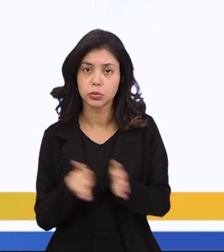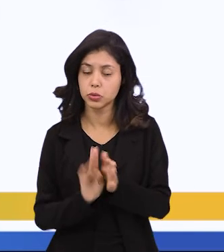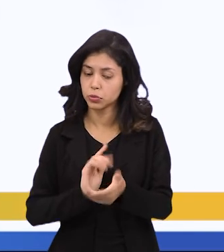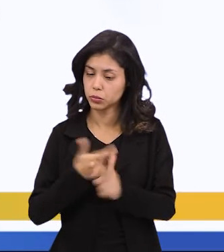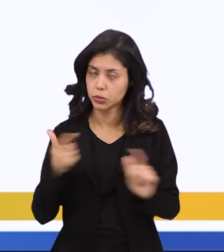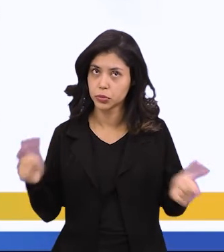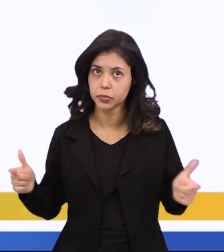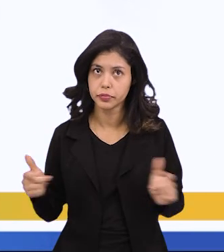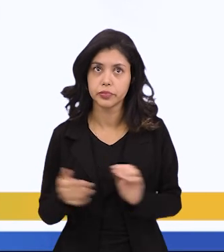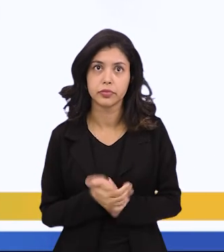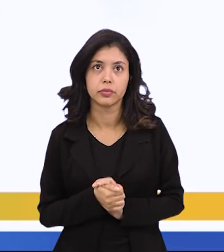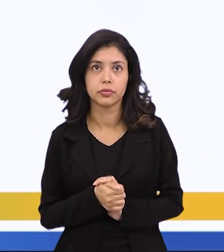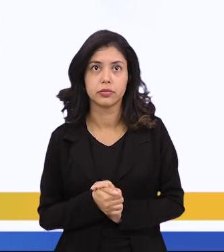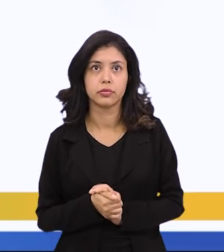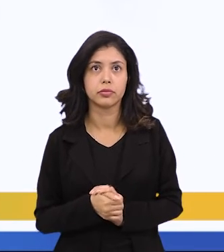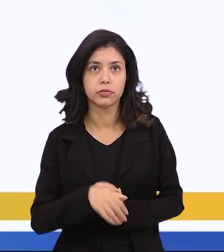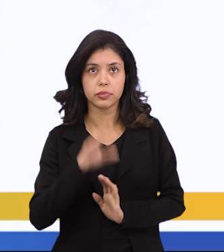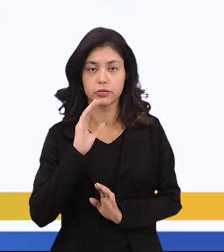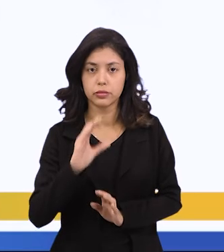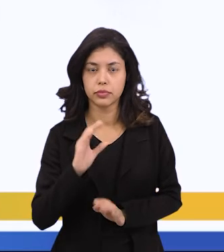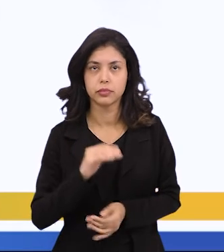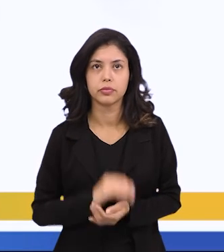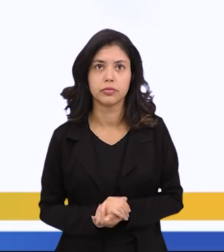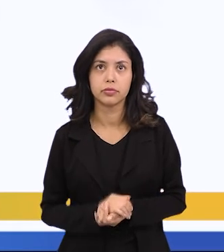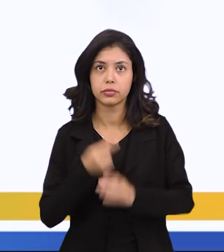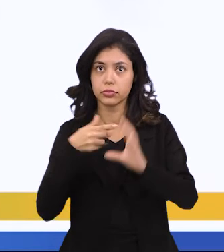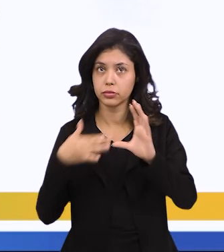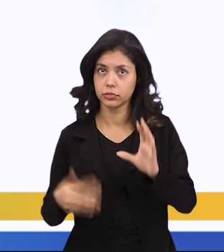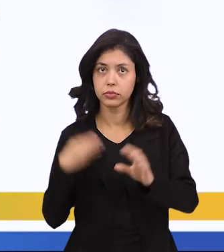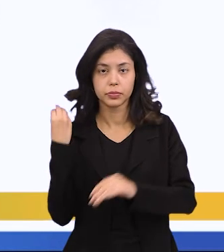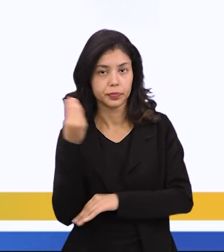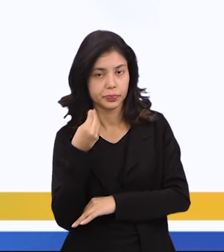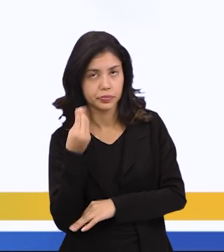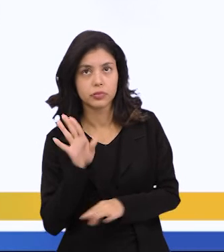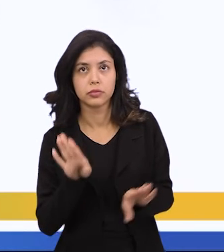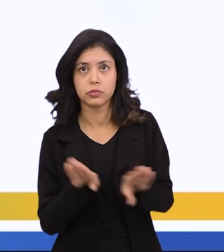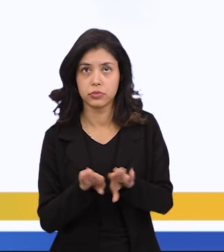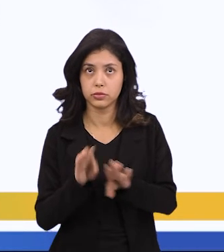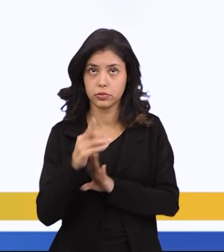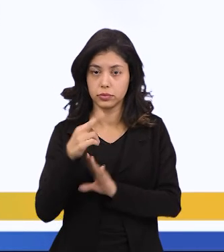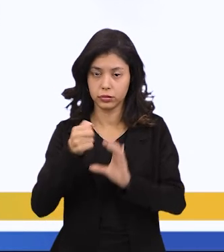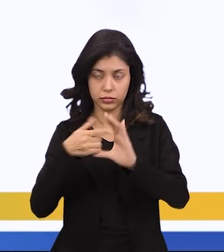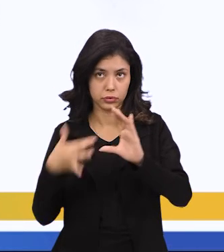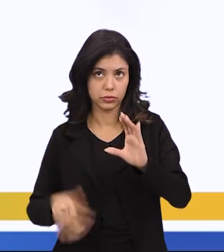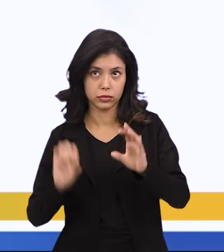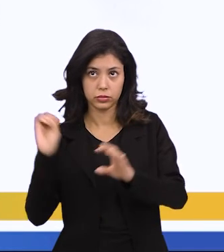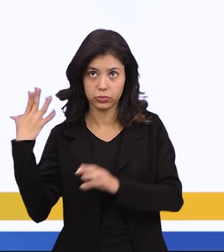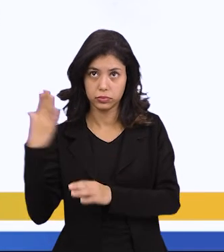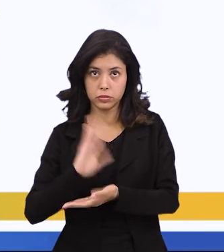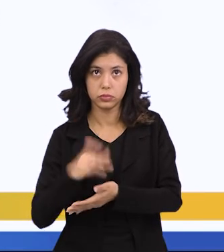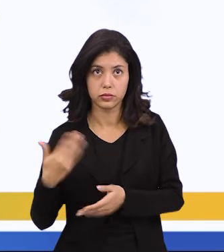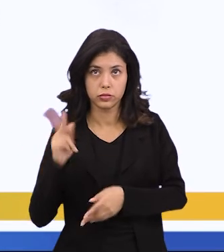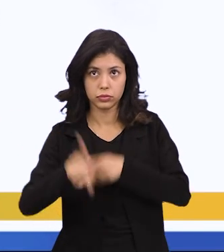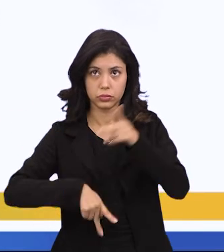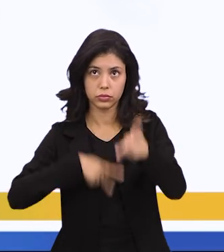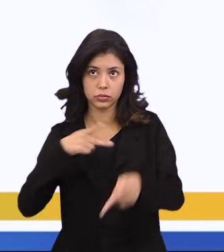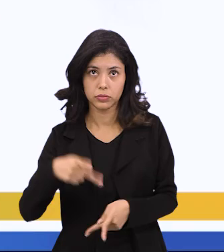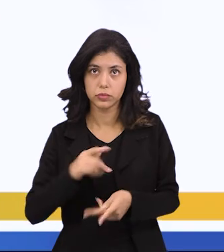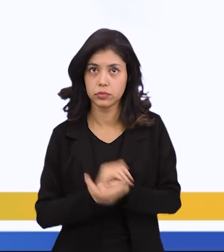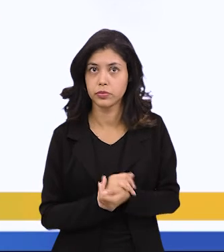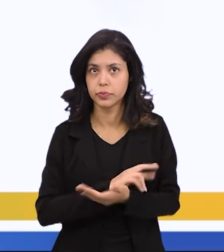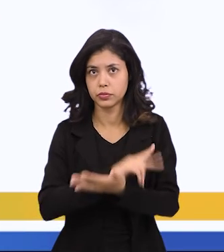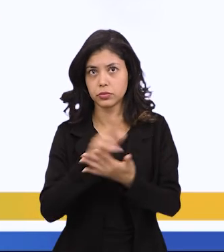maior. Letra C. Tipo de especiação que ocorre quando duas populações ocupam